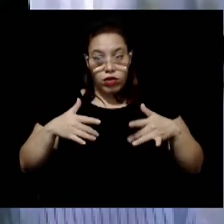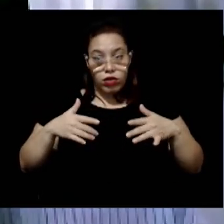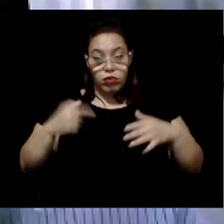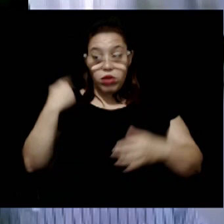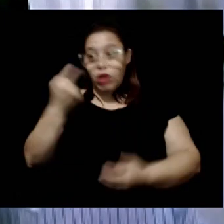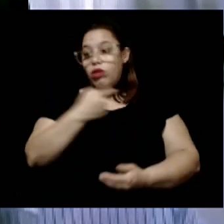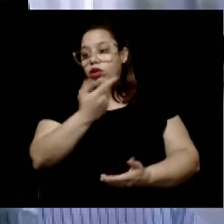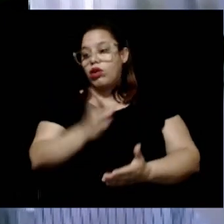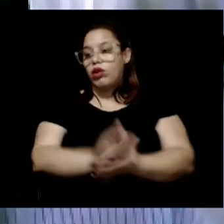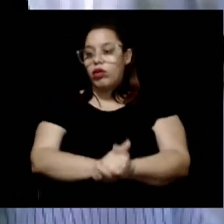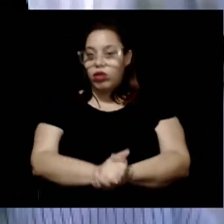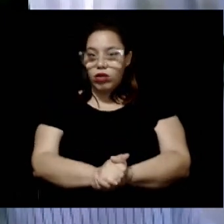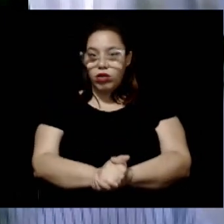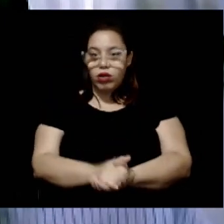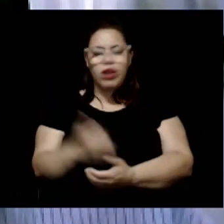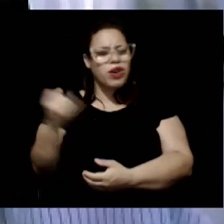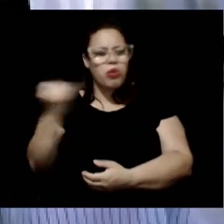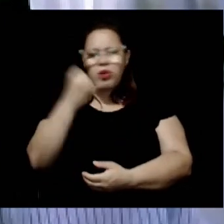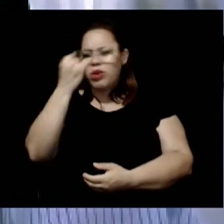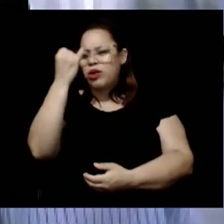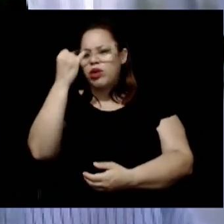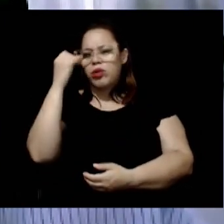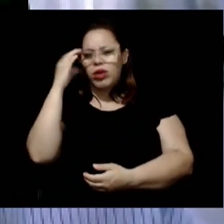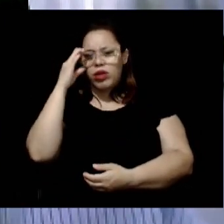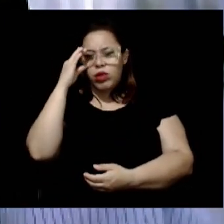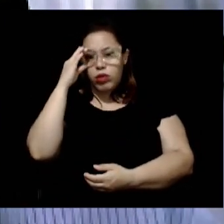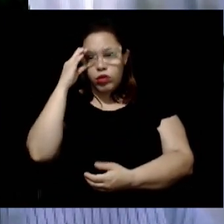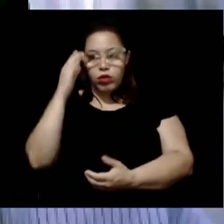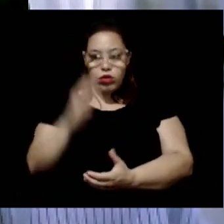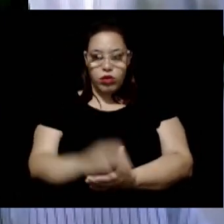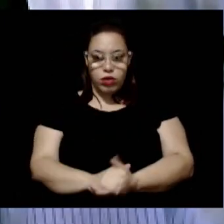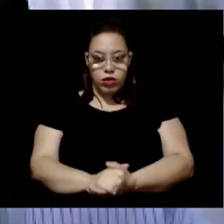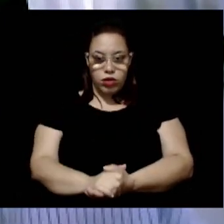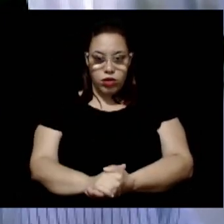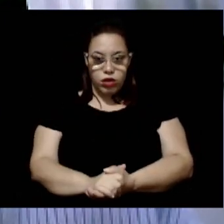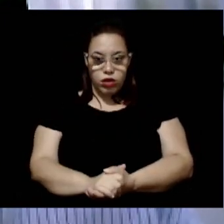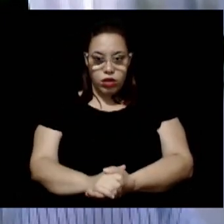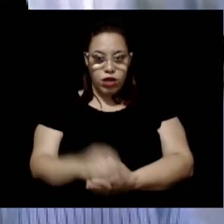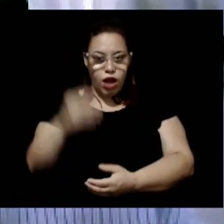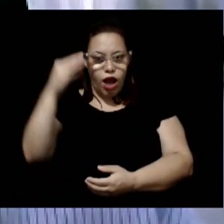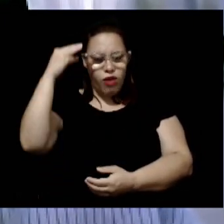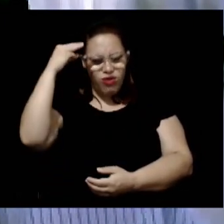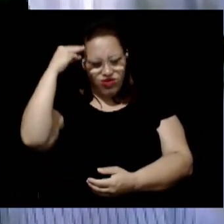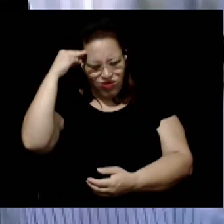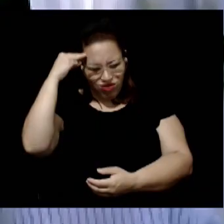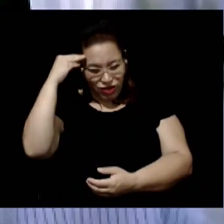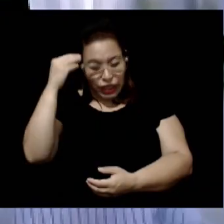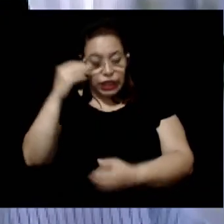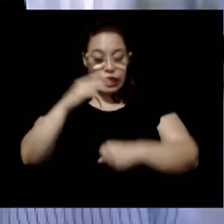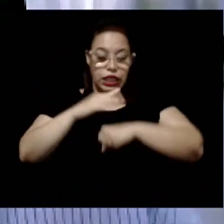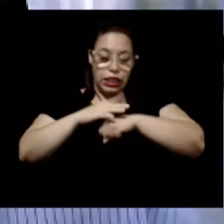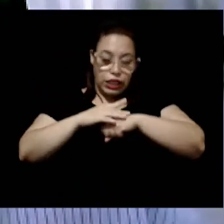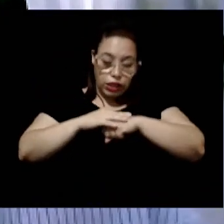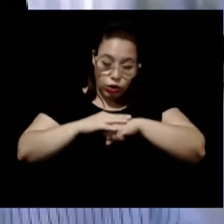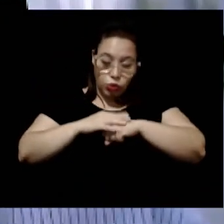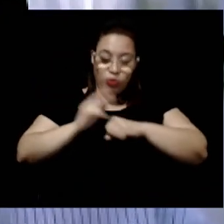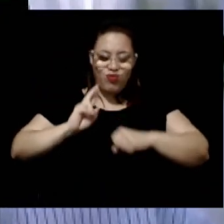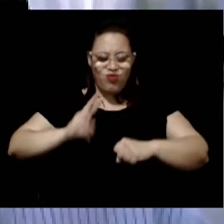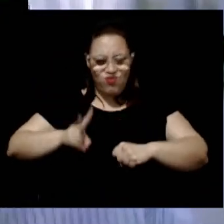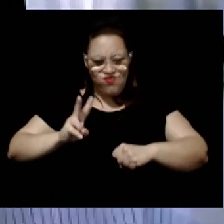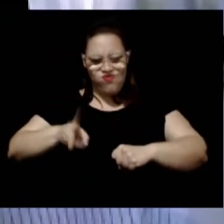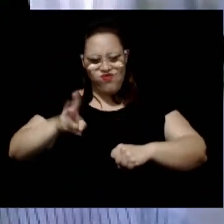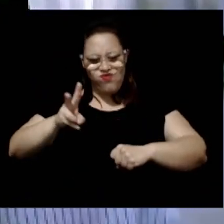são muito importantes. Considerando que aspectos emocionais afetam muito as doenças crônicas, profissionais da